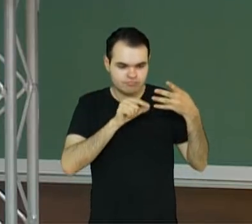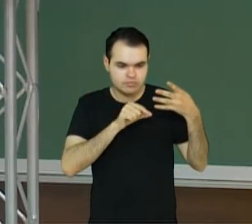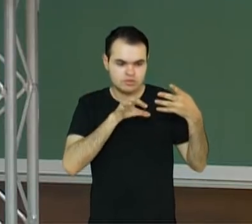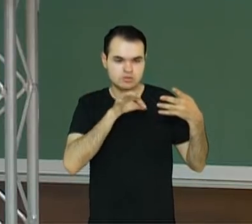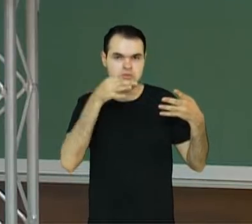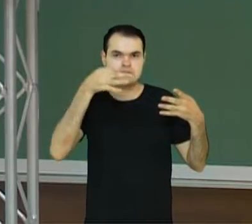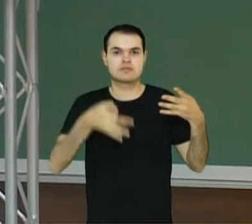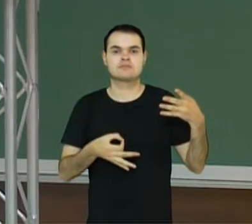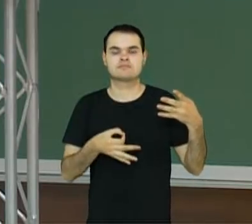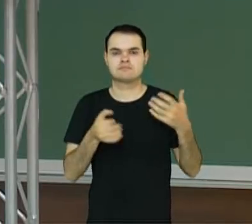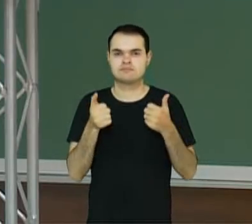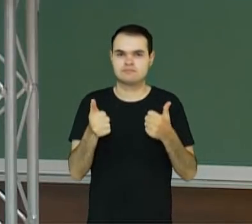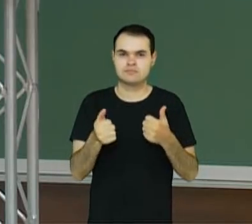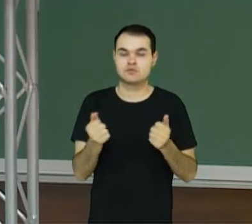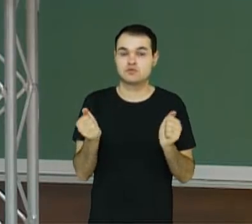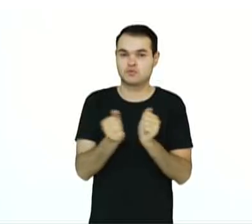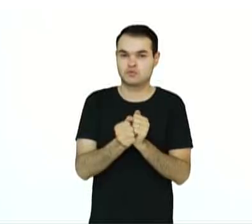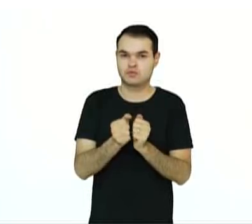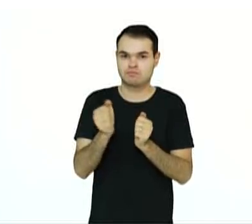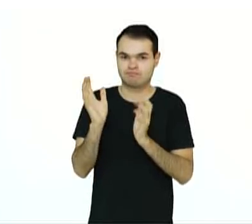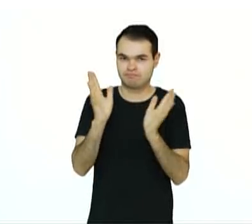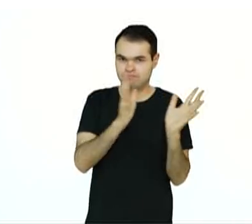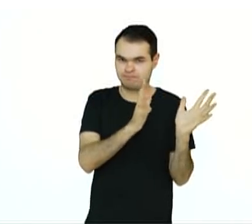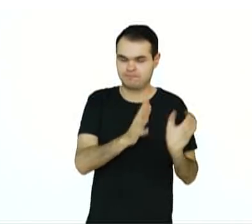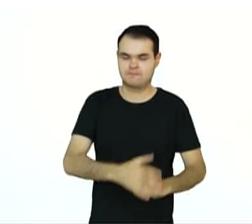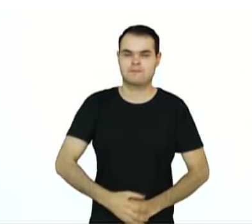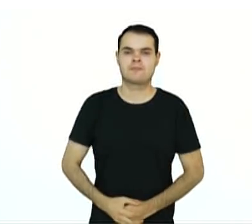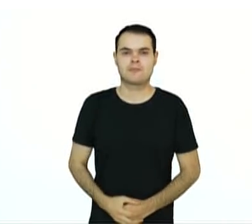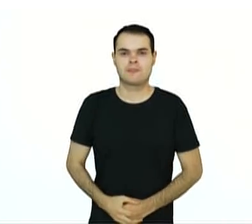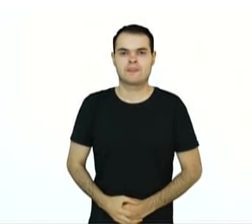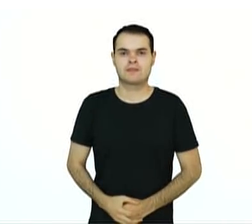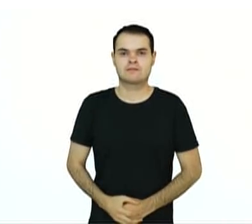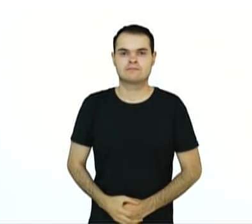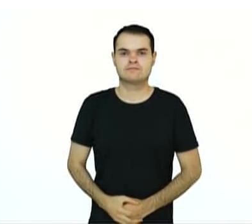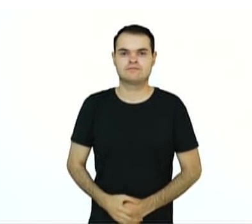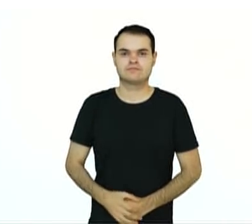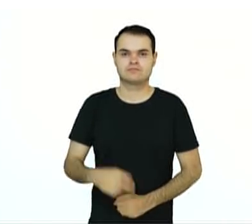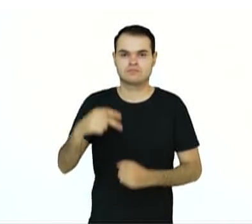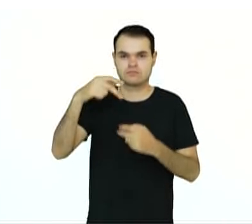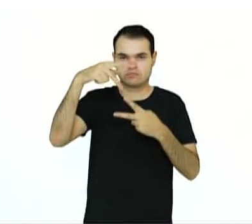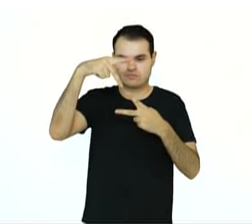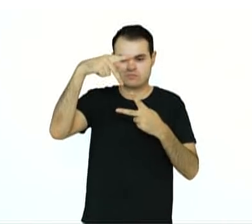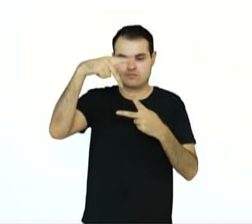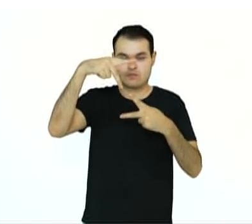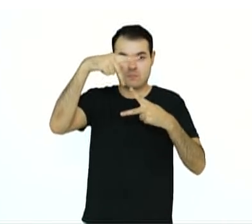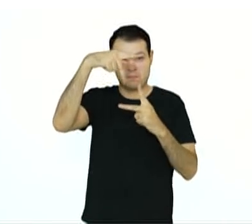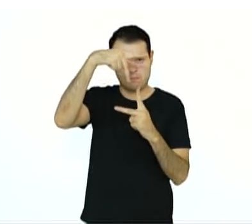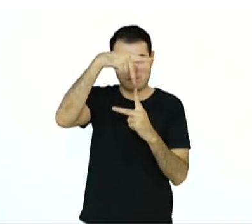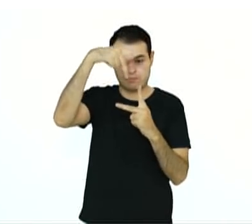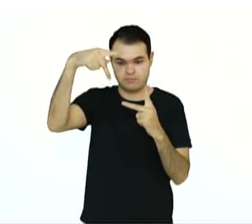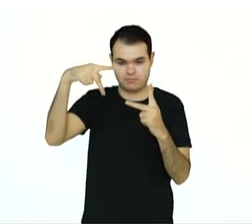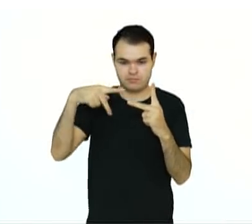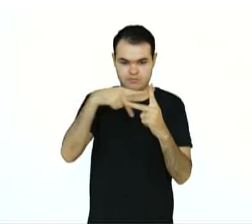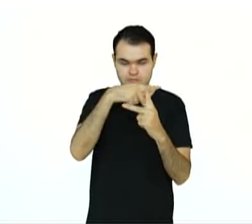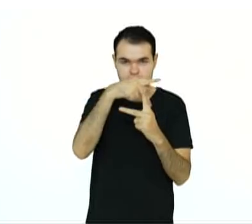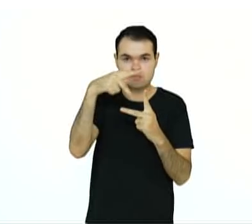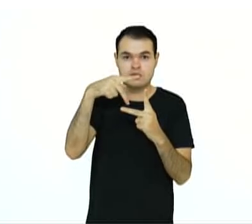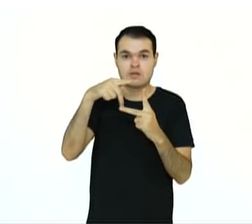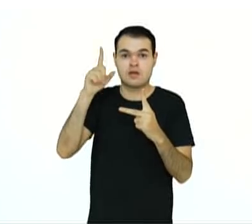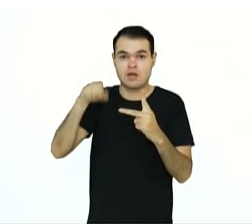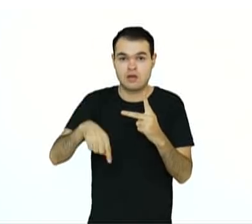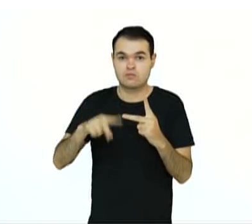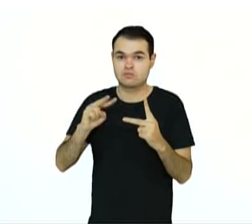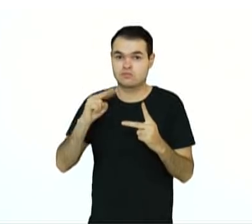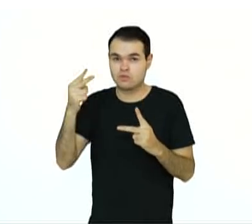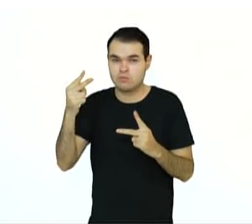marcar a alternativa correta. Vamos ler elas juntas. O perímetro do ladrilho maior é o dobro do perímetro do ladrilho menor.